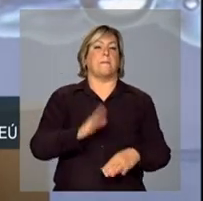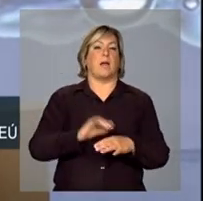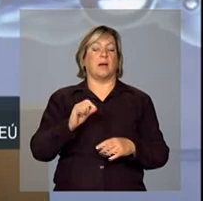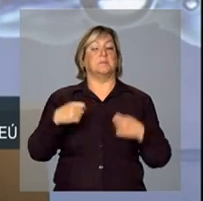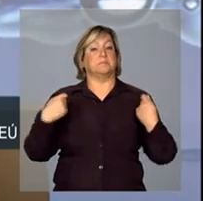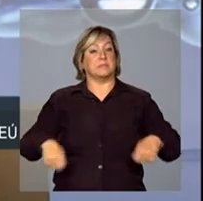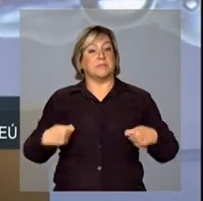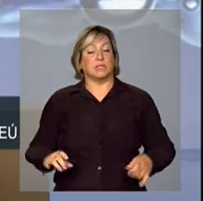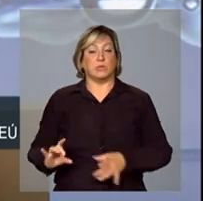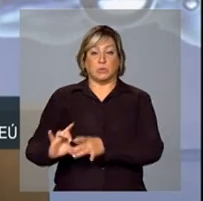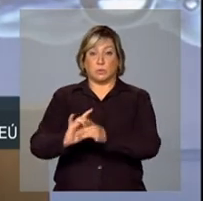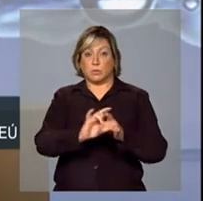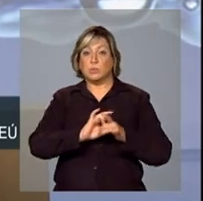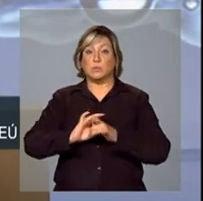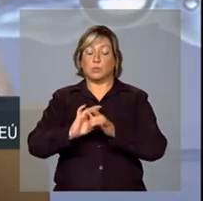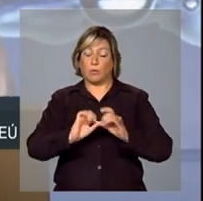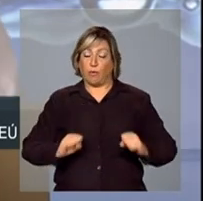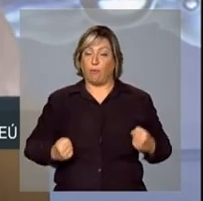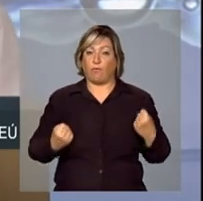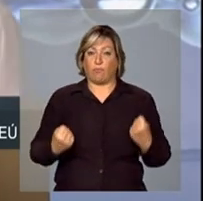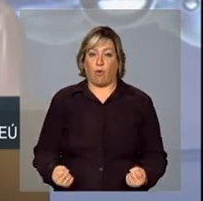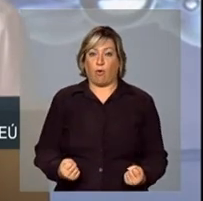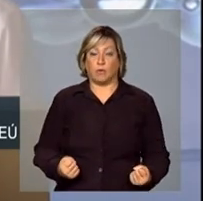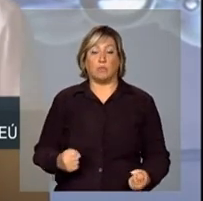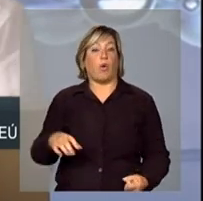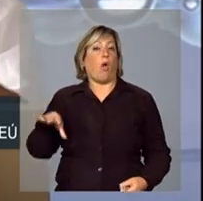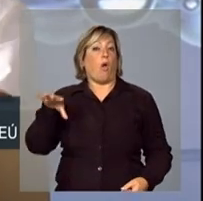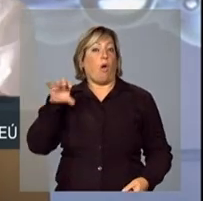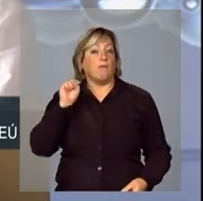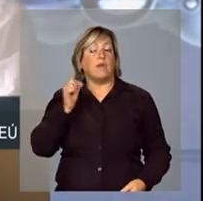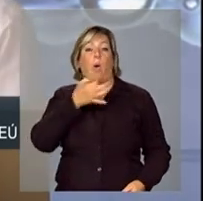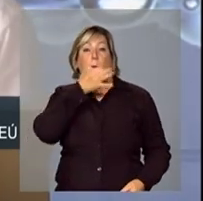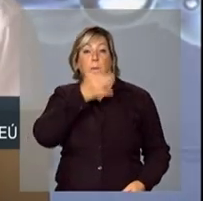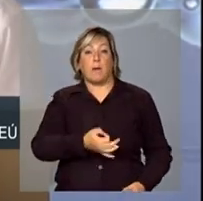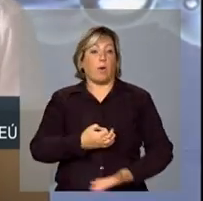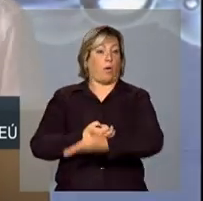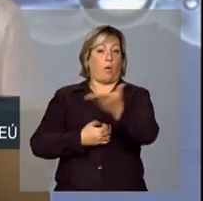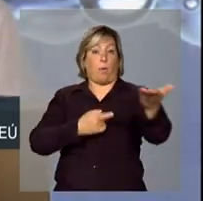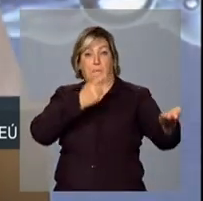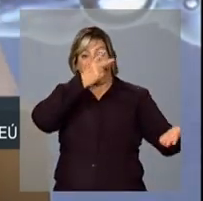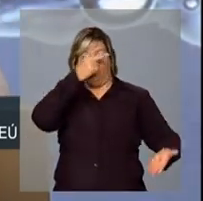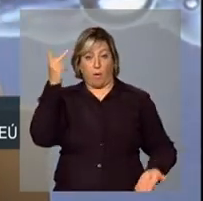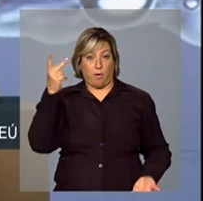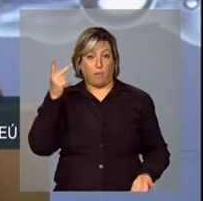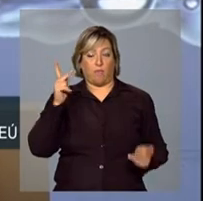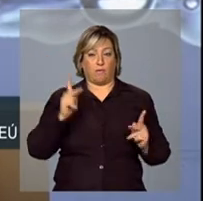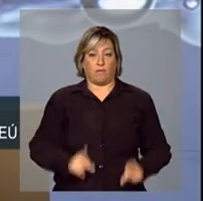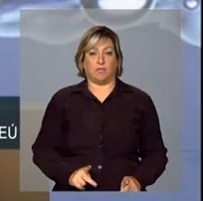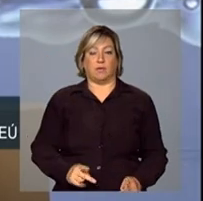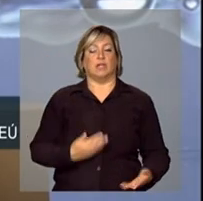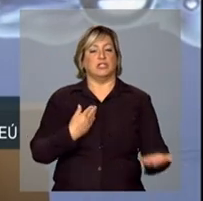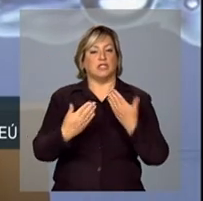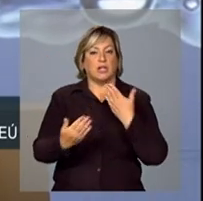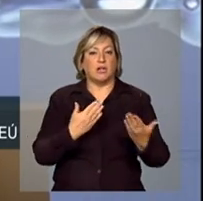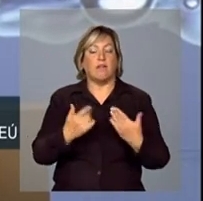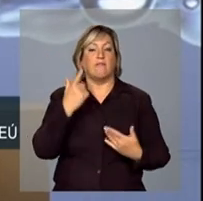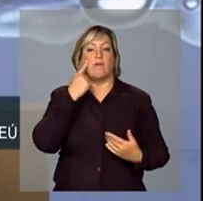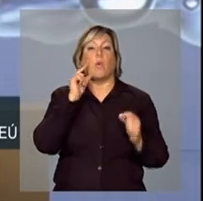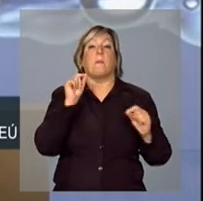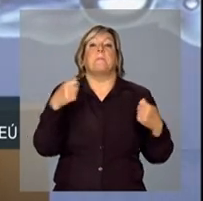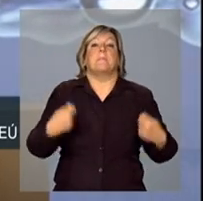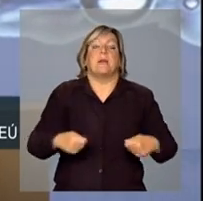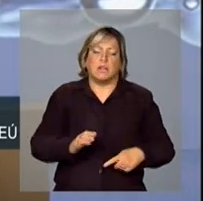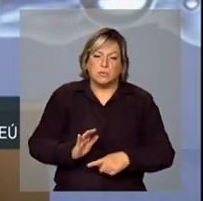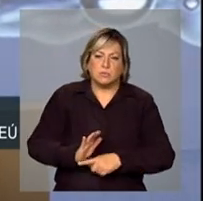unir os esforços, de ouvir o povo, de dialogar e de afirmar a força da gente